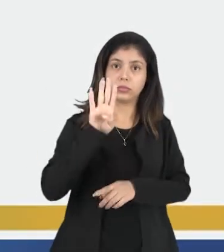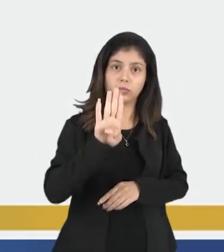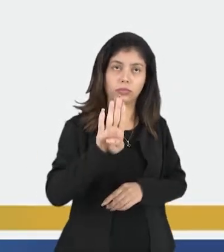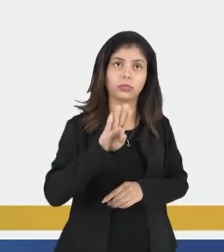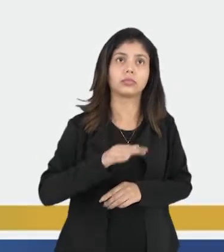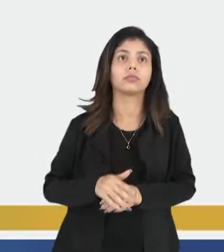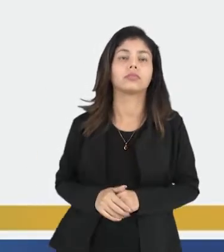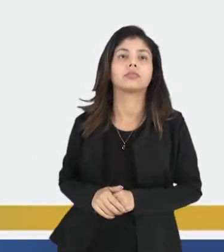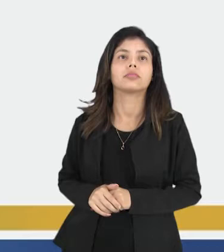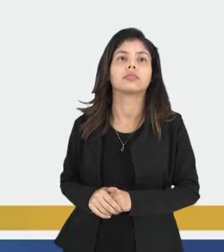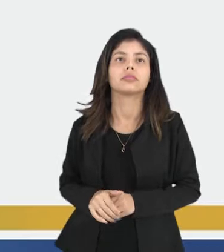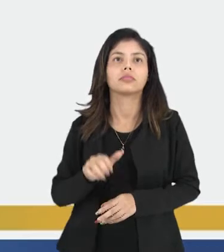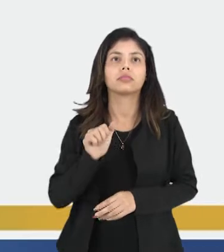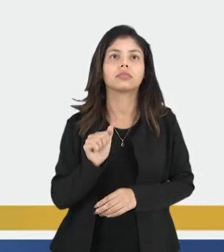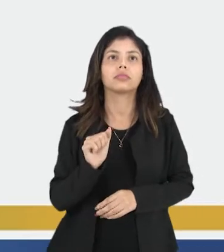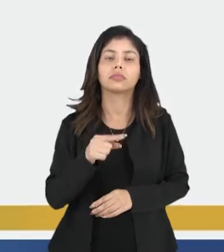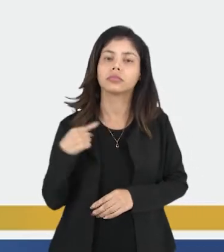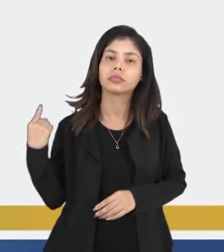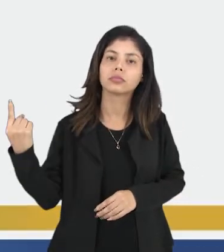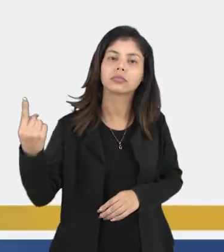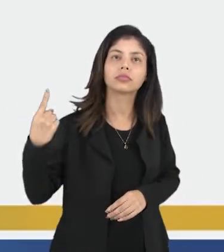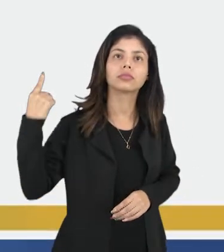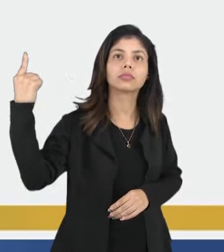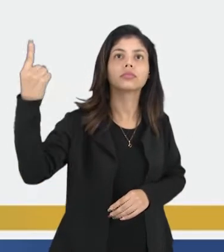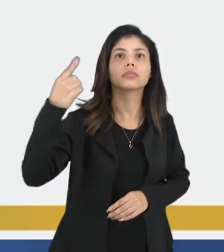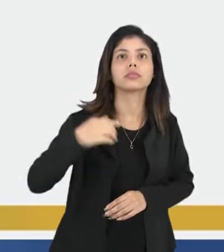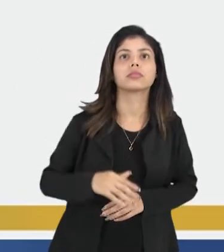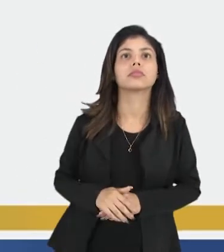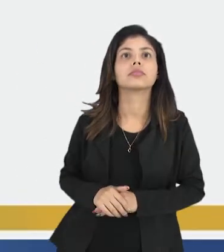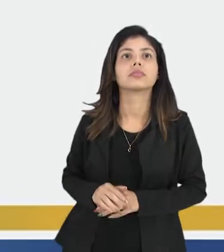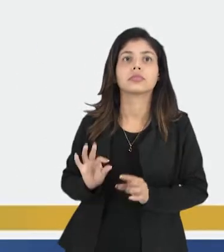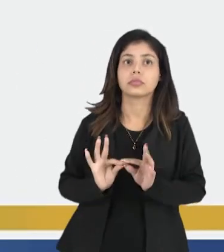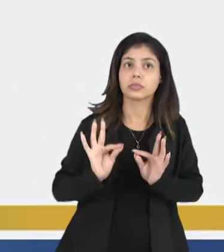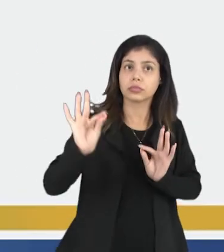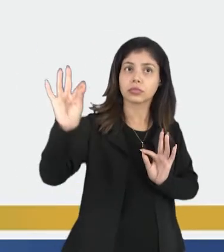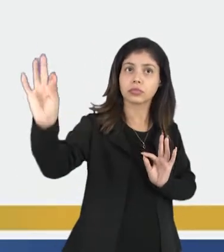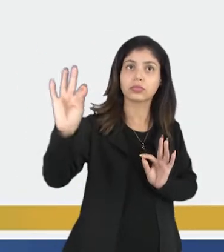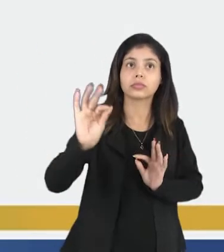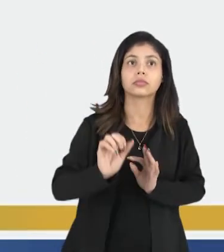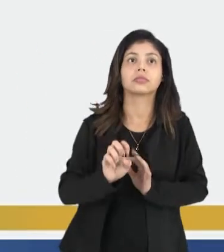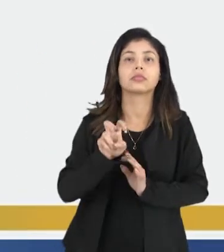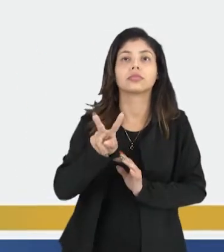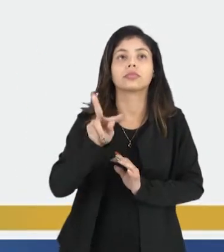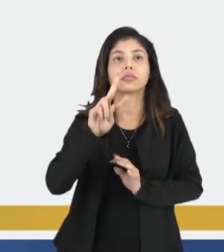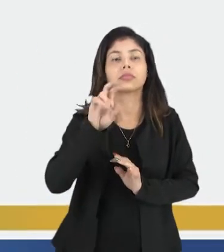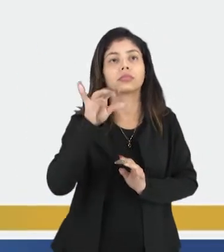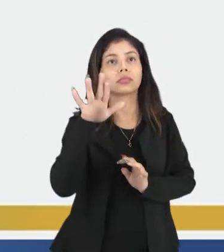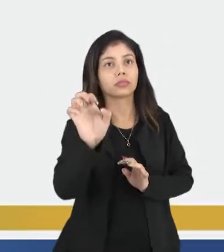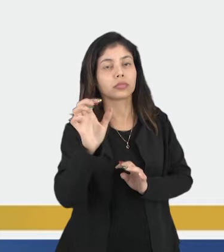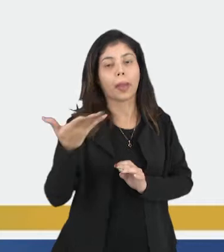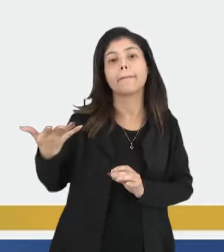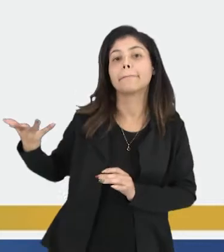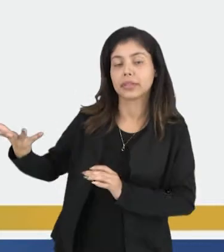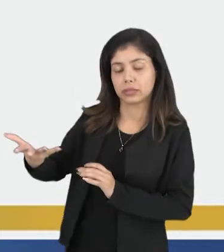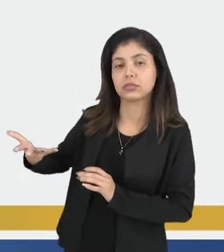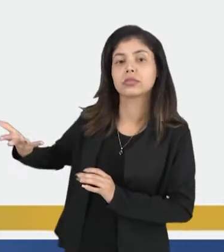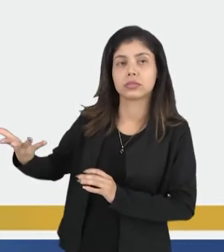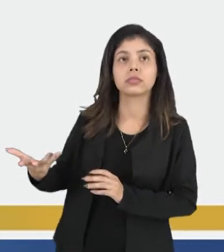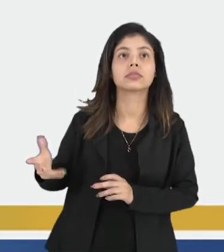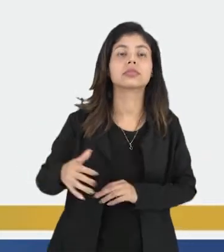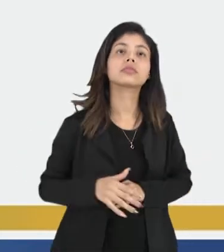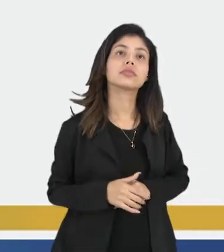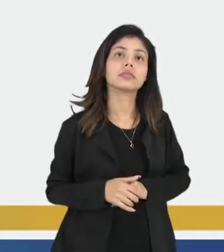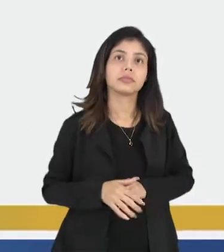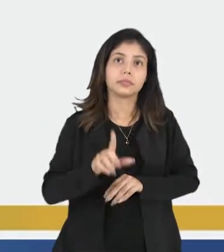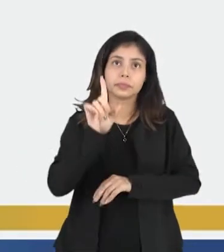aí nós temos ainda altura ela designada a distância do vértice da pirâmide ao plano da base Ou seja